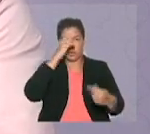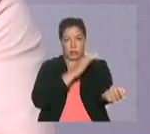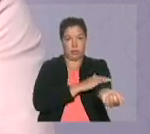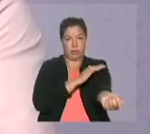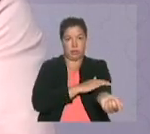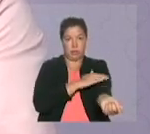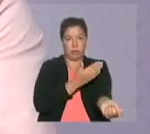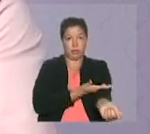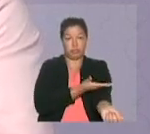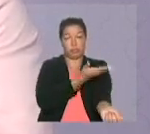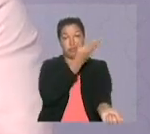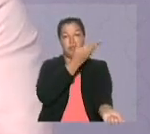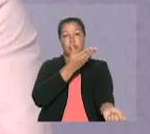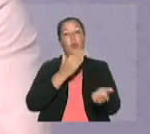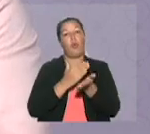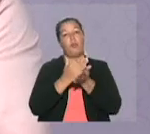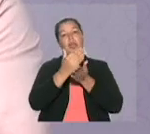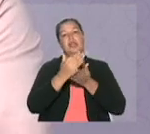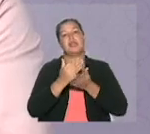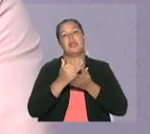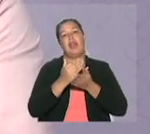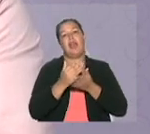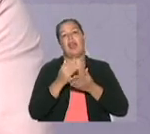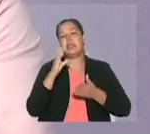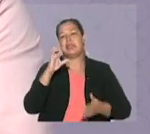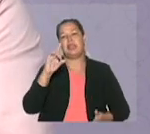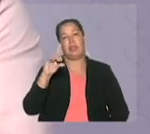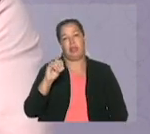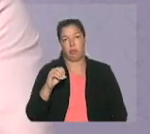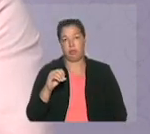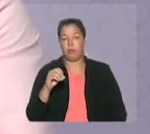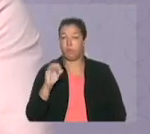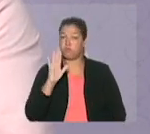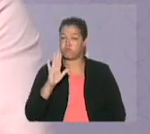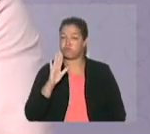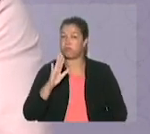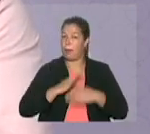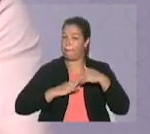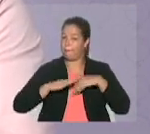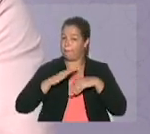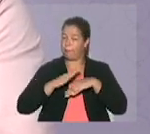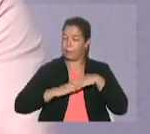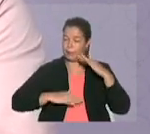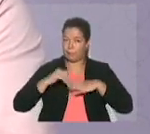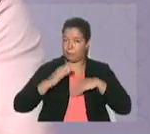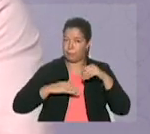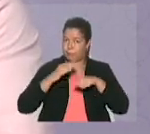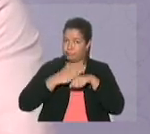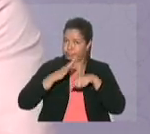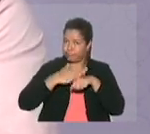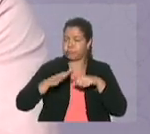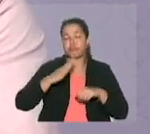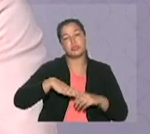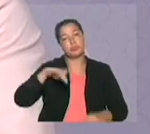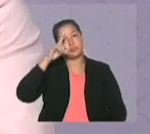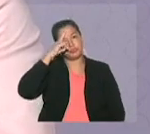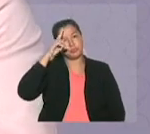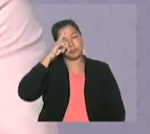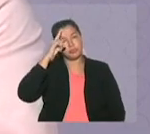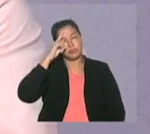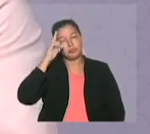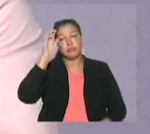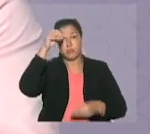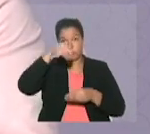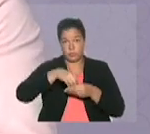mais cedo. Mas na prática, no dia a dia da política de saúde, dentro das unidades de saúde, no